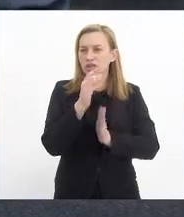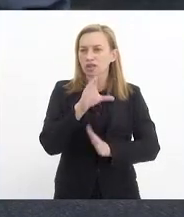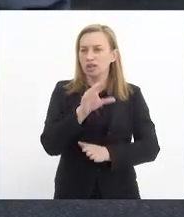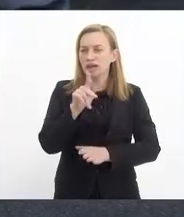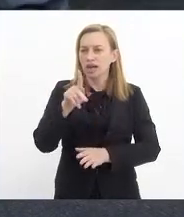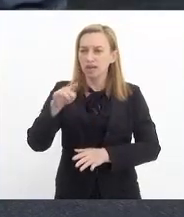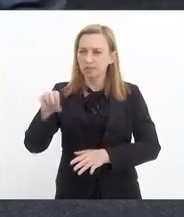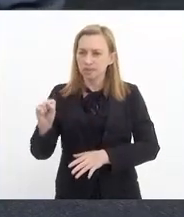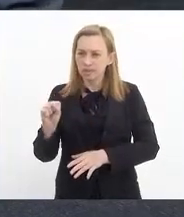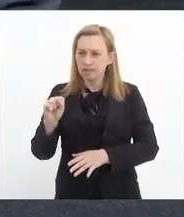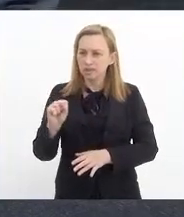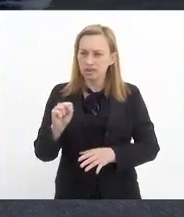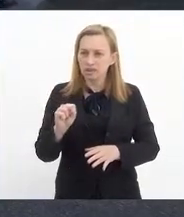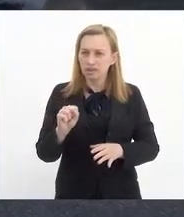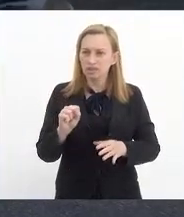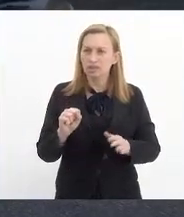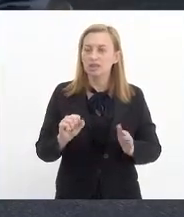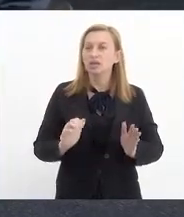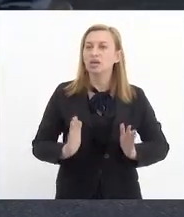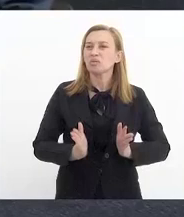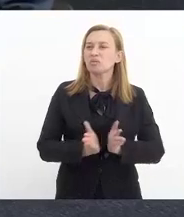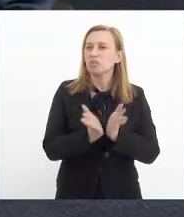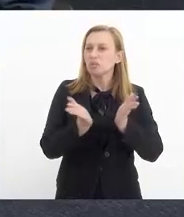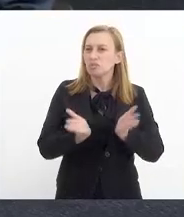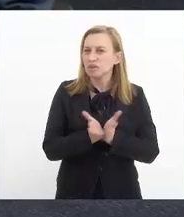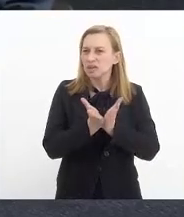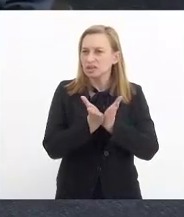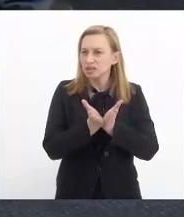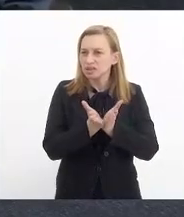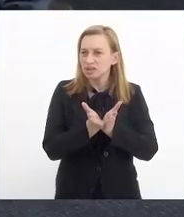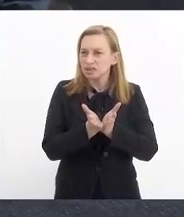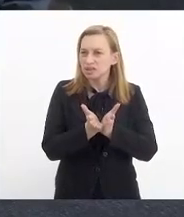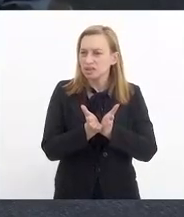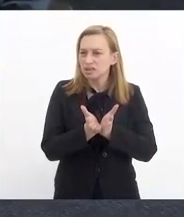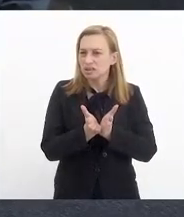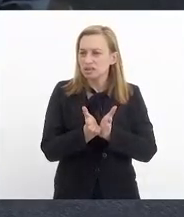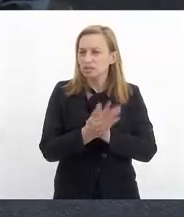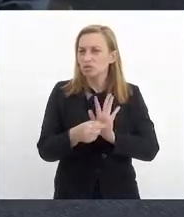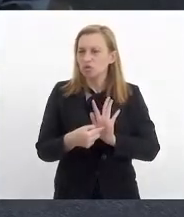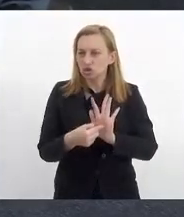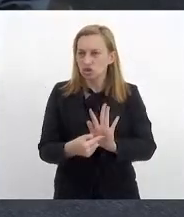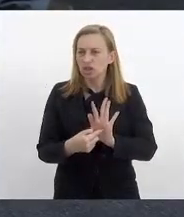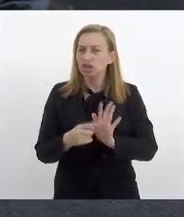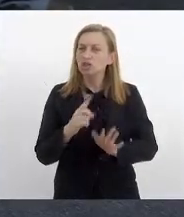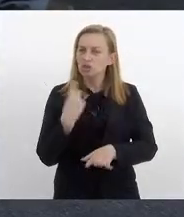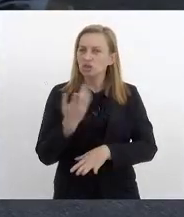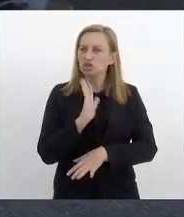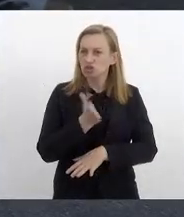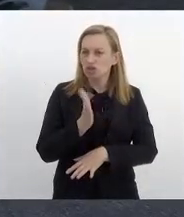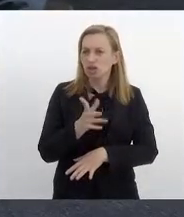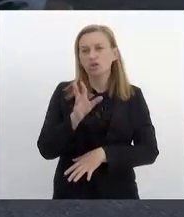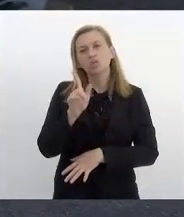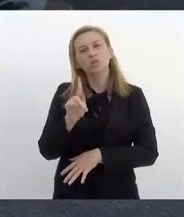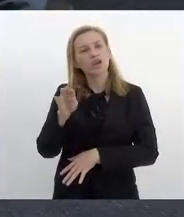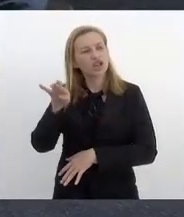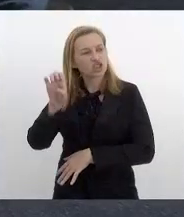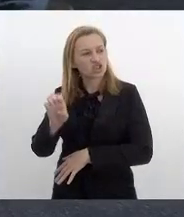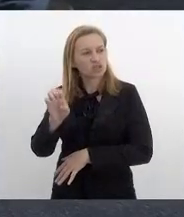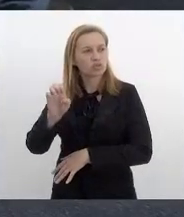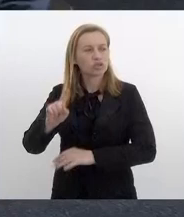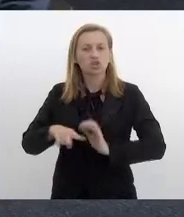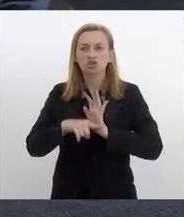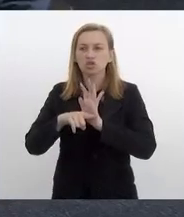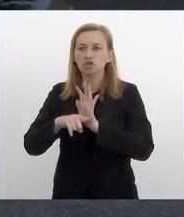nas hipóteses de calamidade financeira declarada. Nós estamos no regime de recuperação